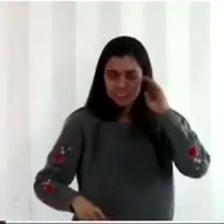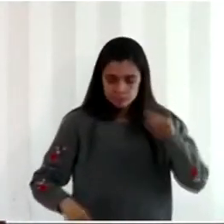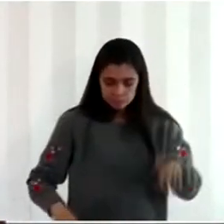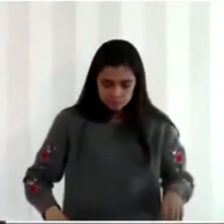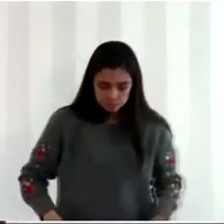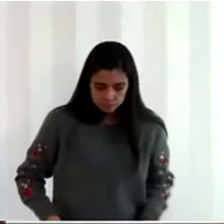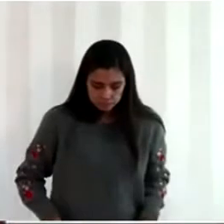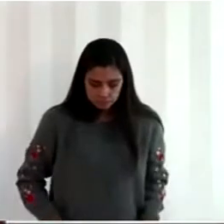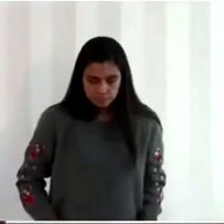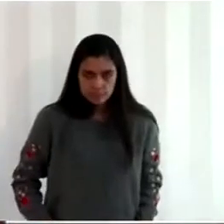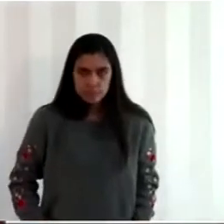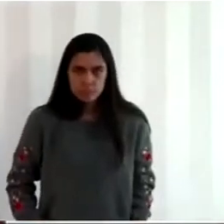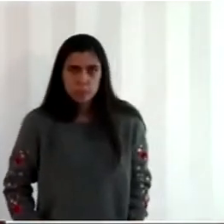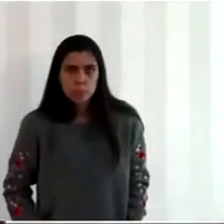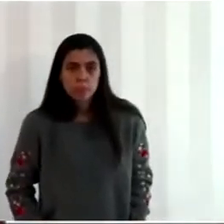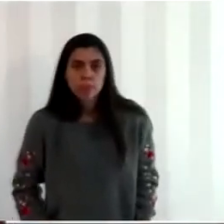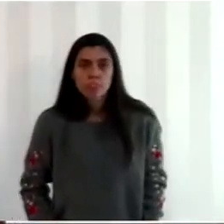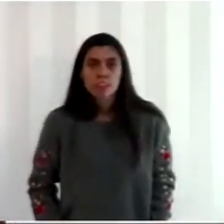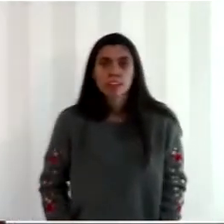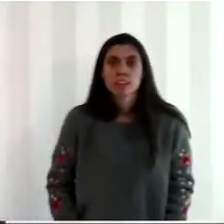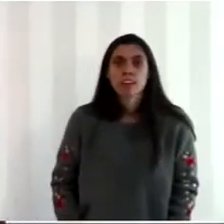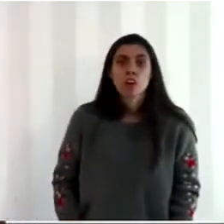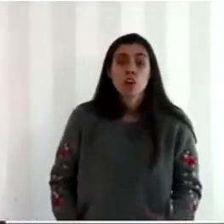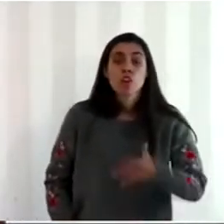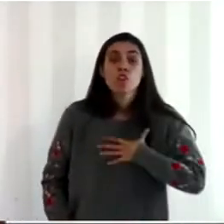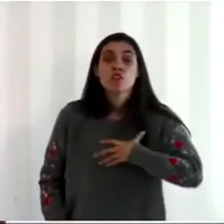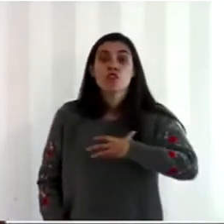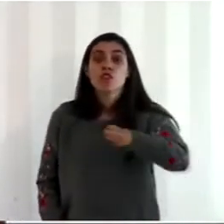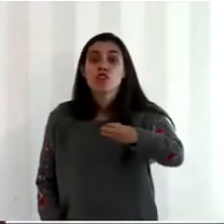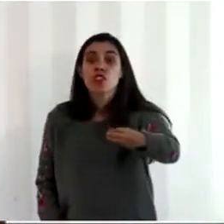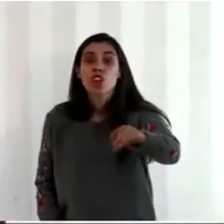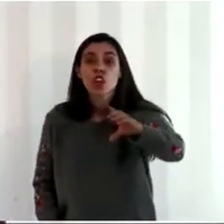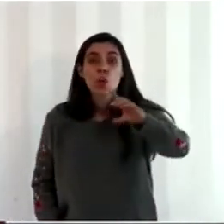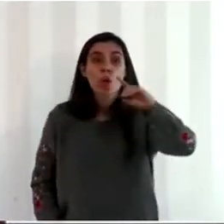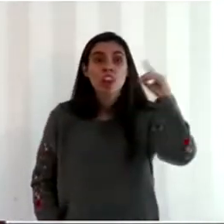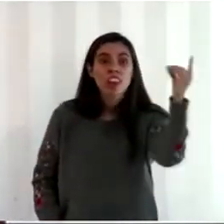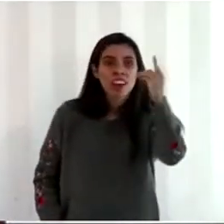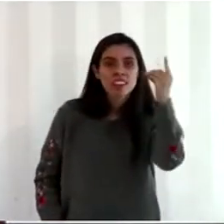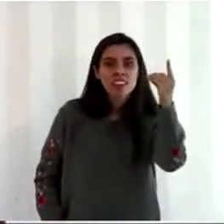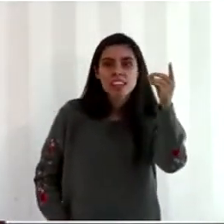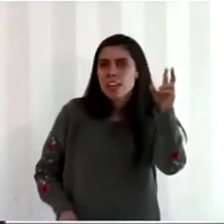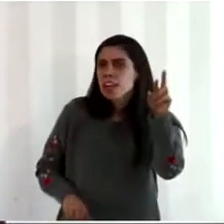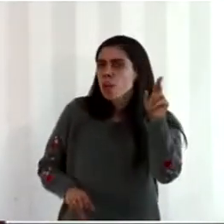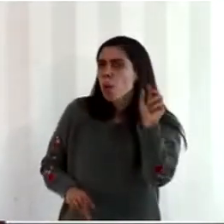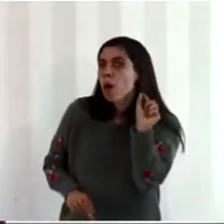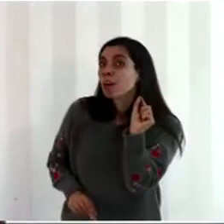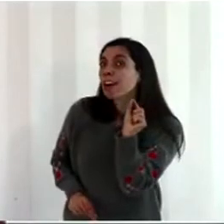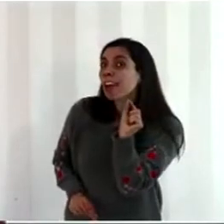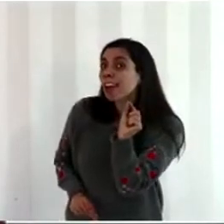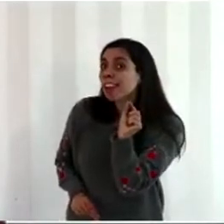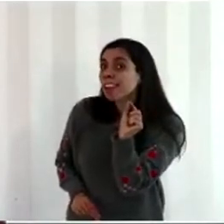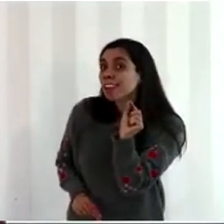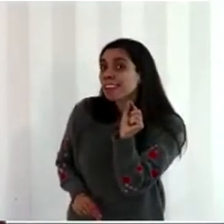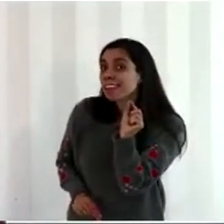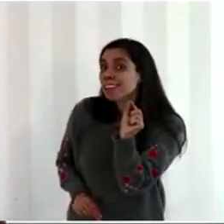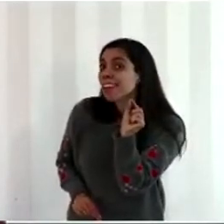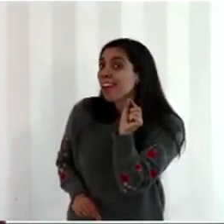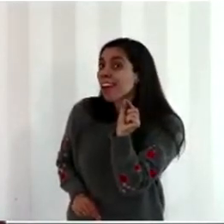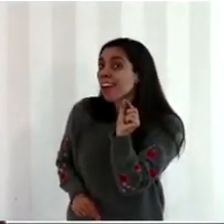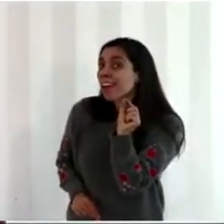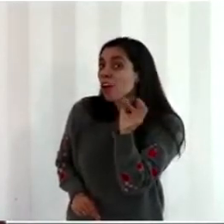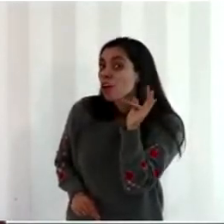Era a segunda glória. É a glória da casa, né? Da segunda casa será maior do que a primeira. Sabe de quem que Ageu está querendo falar mesmo